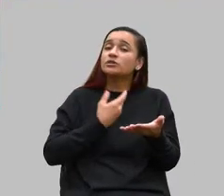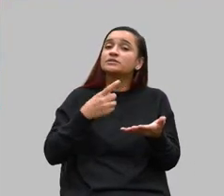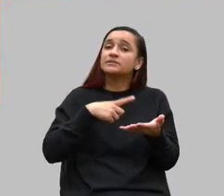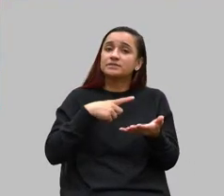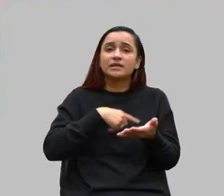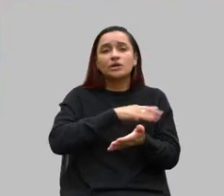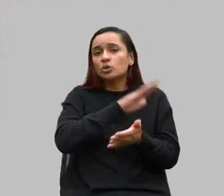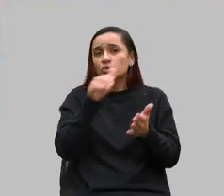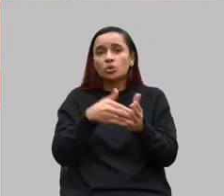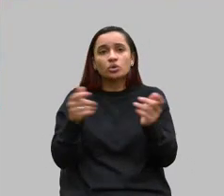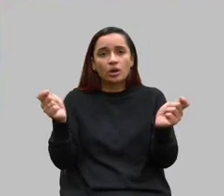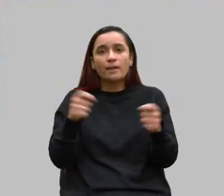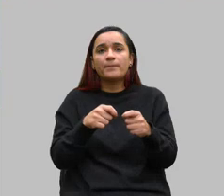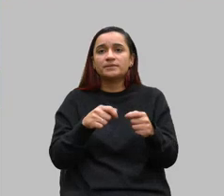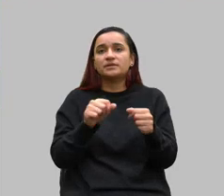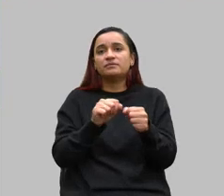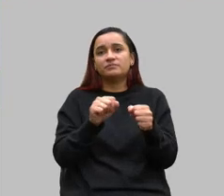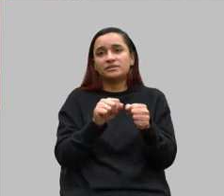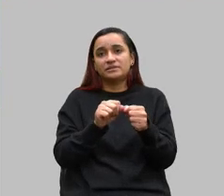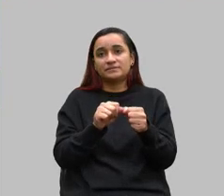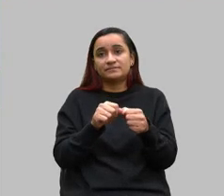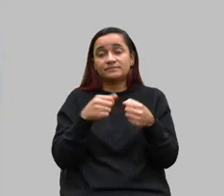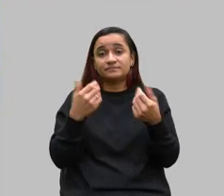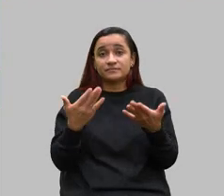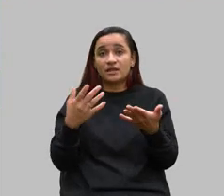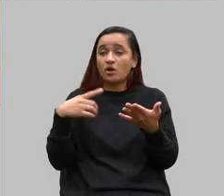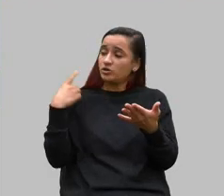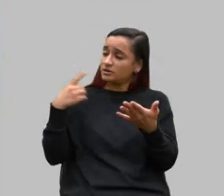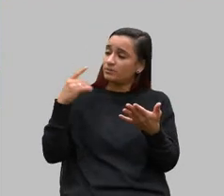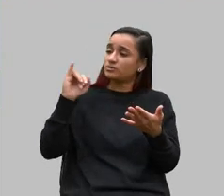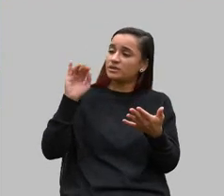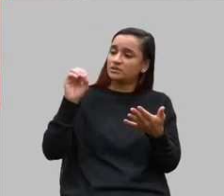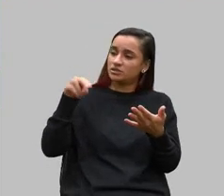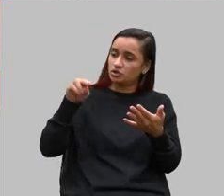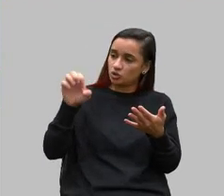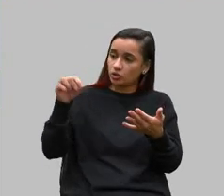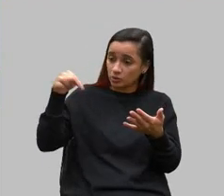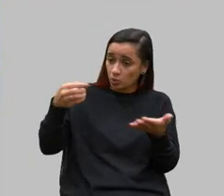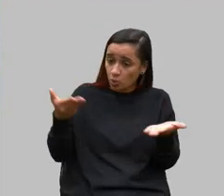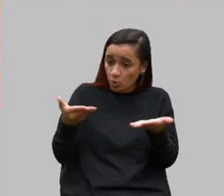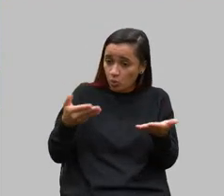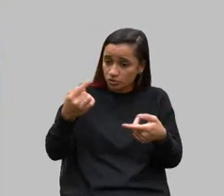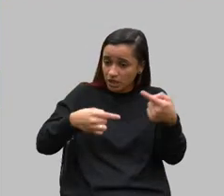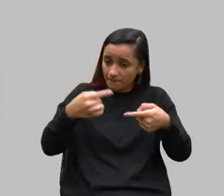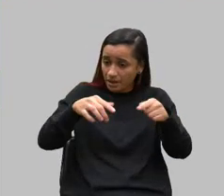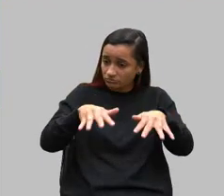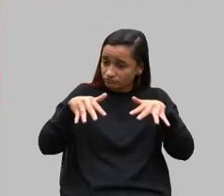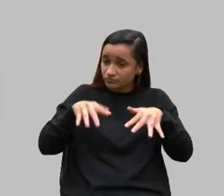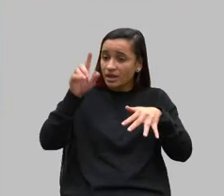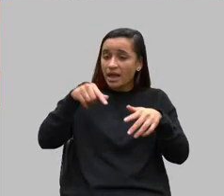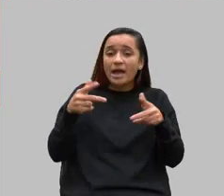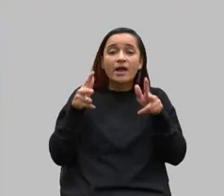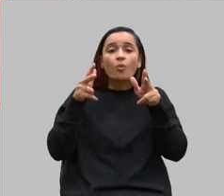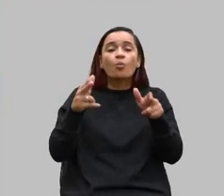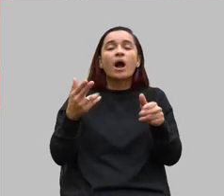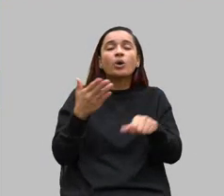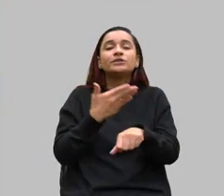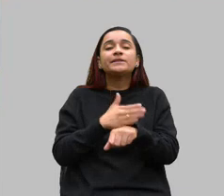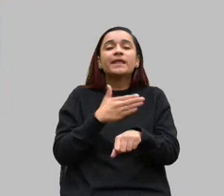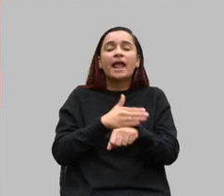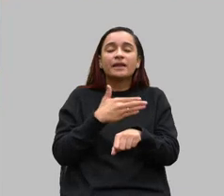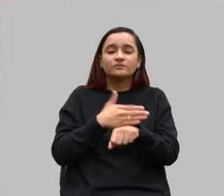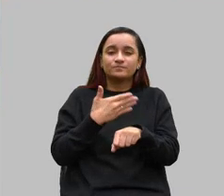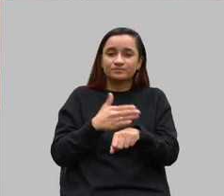iniciativas como essa Deputado Ioni são uma uma um um um treino né uma oportunidade